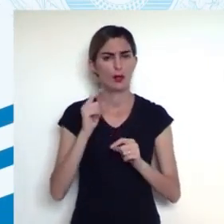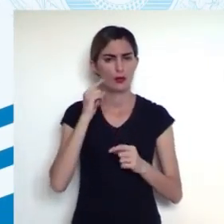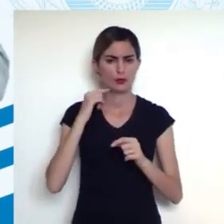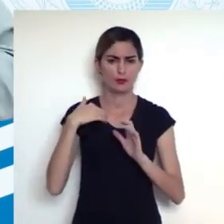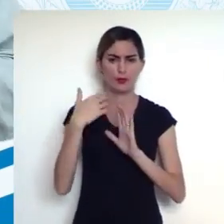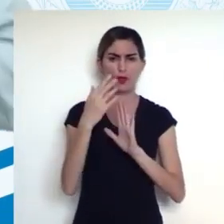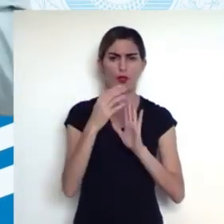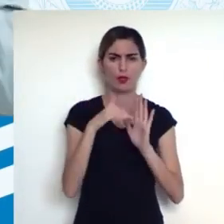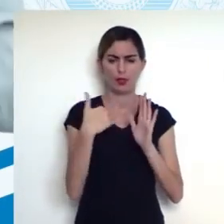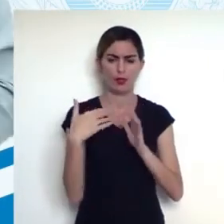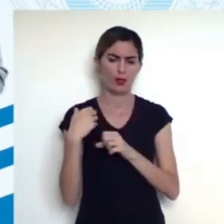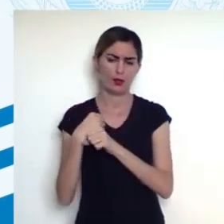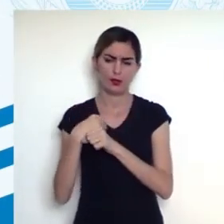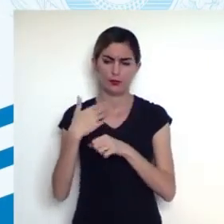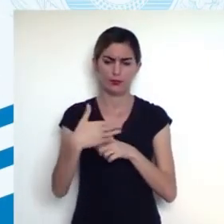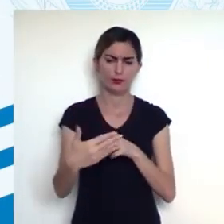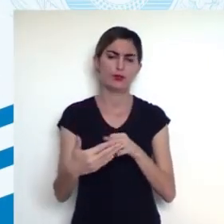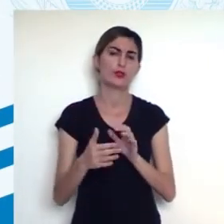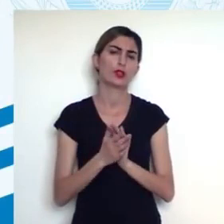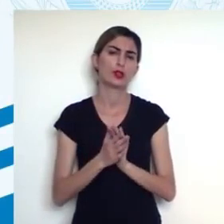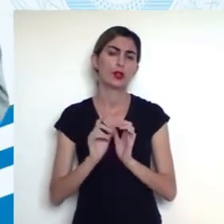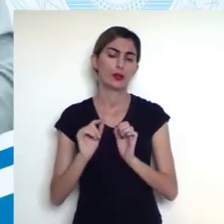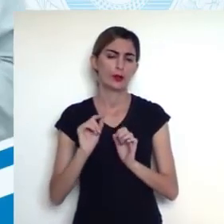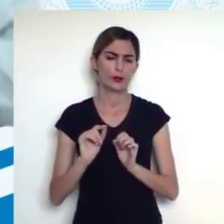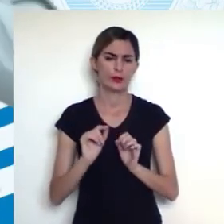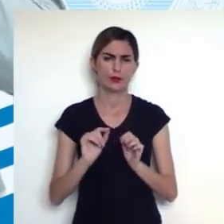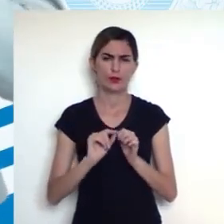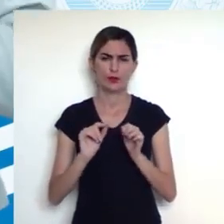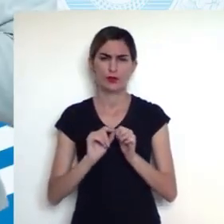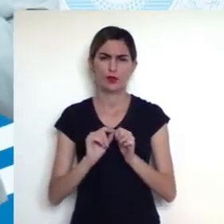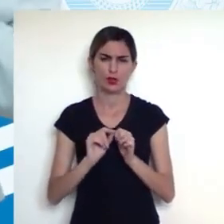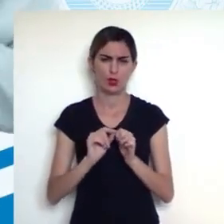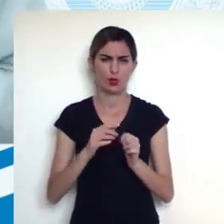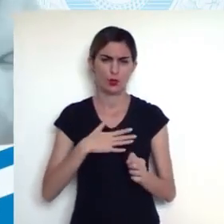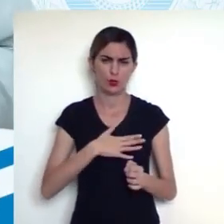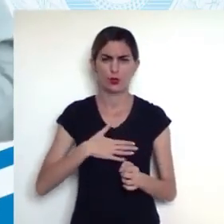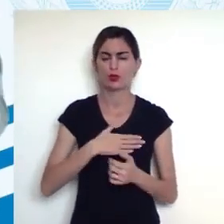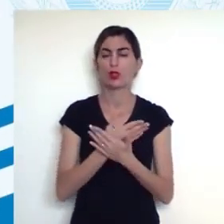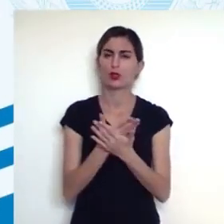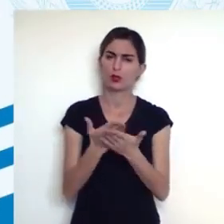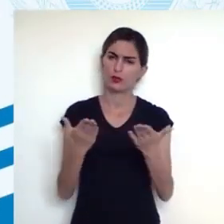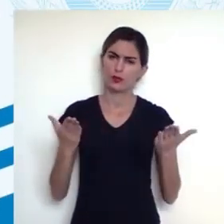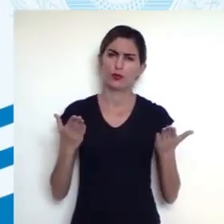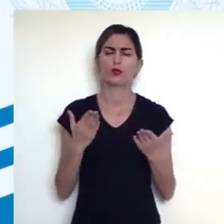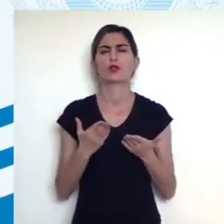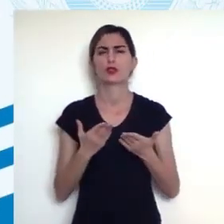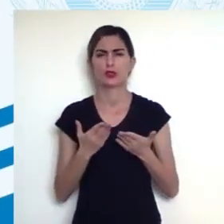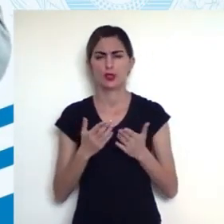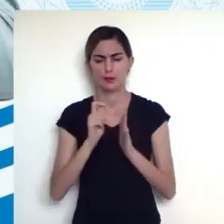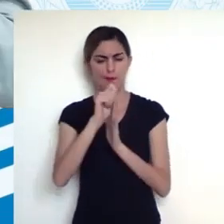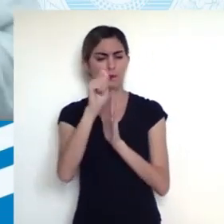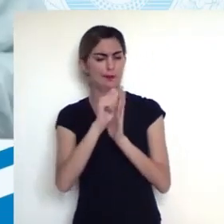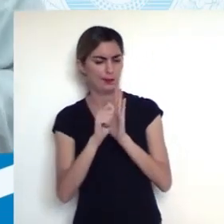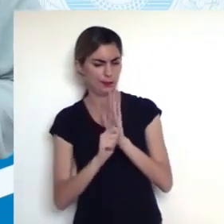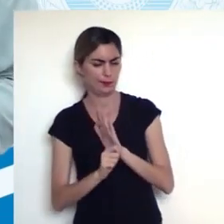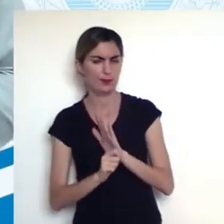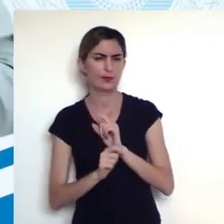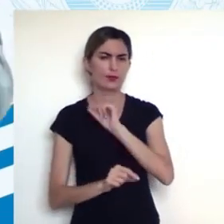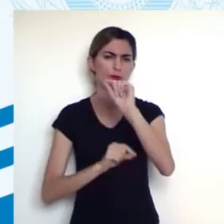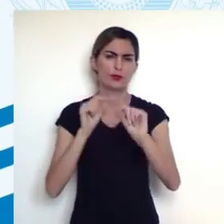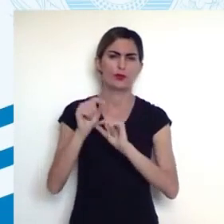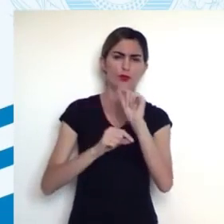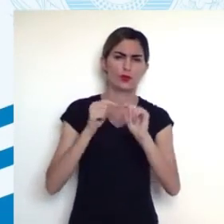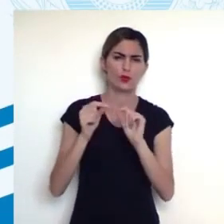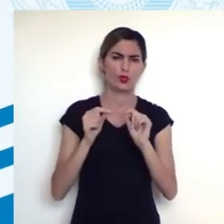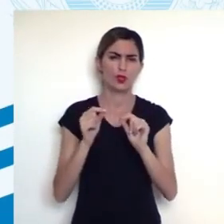primeiras décadas, meus prezados, prezadas, eu gostaria que vocês simplesmente anotassem isso aí, que